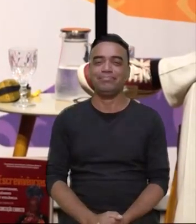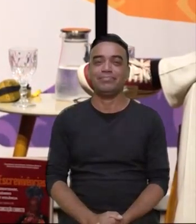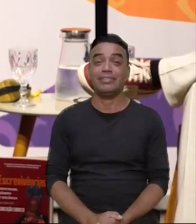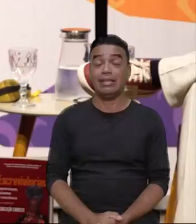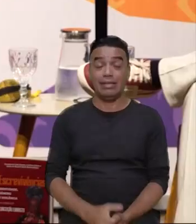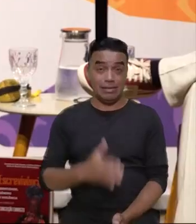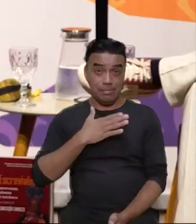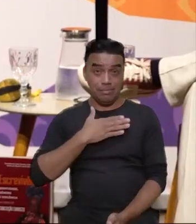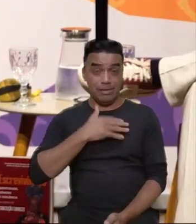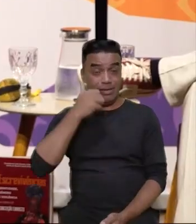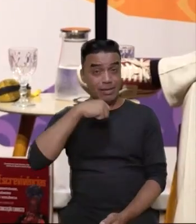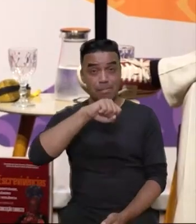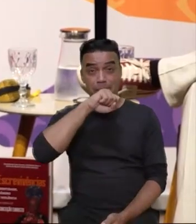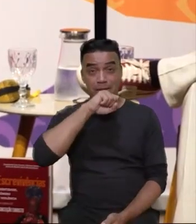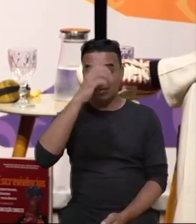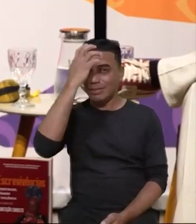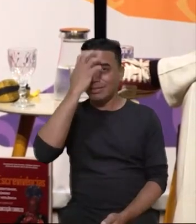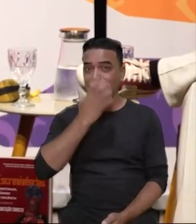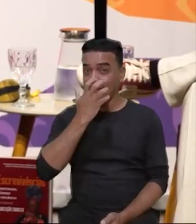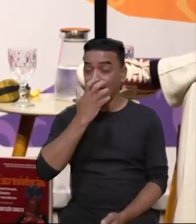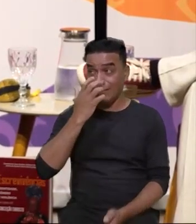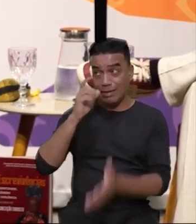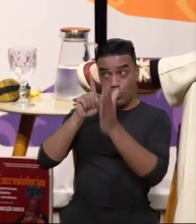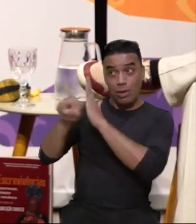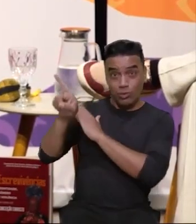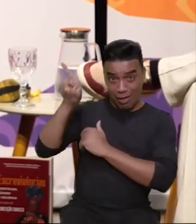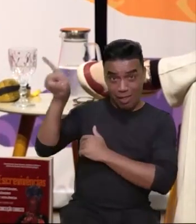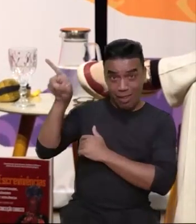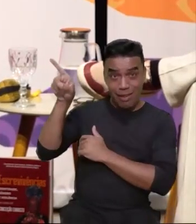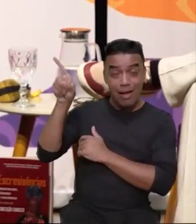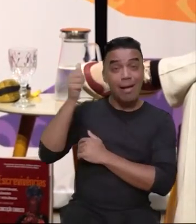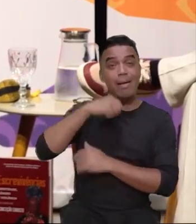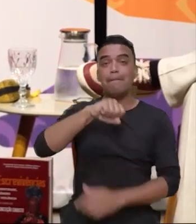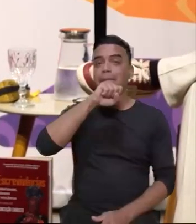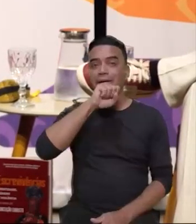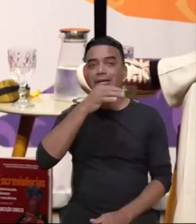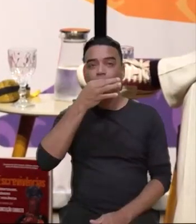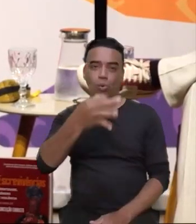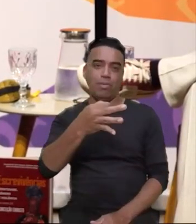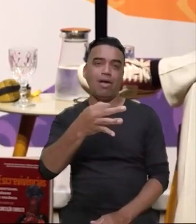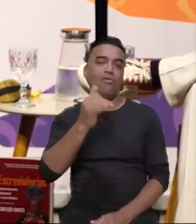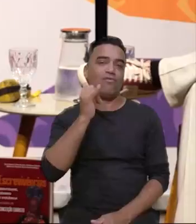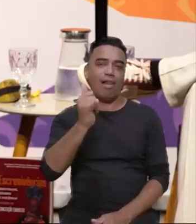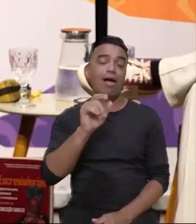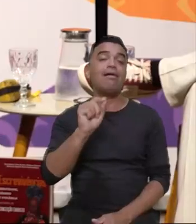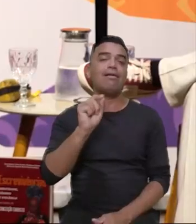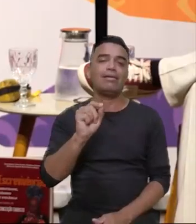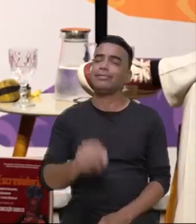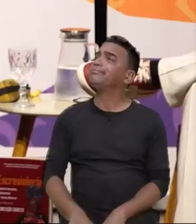A minha mãe, com certeza, se eu fizesse essa pergunta, a minha mãe, com certeza, só falaria